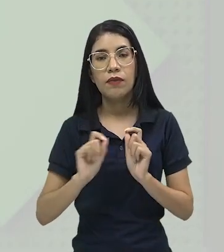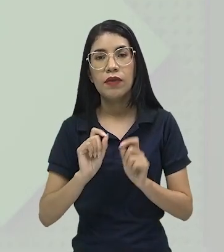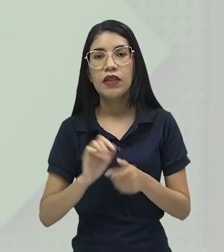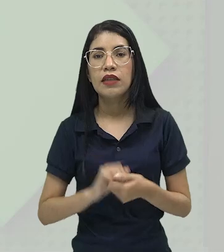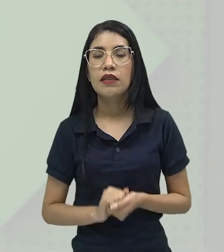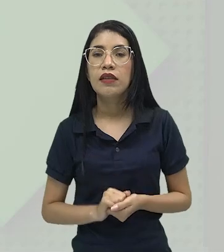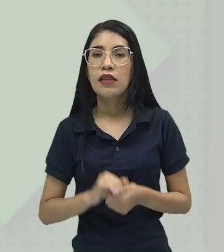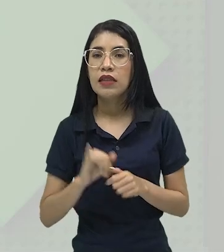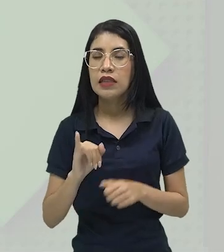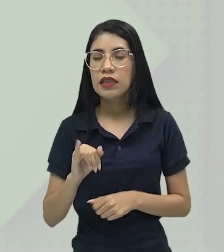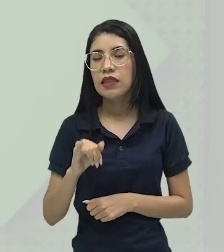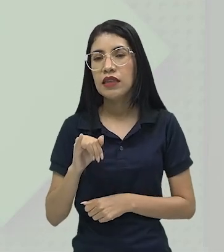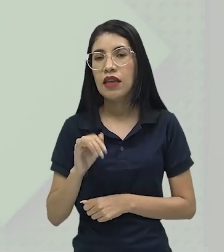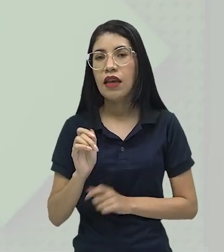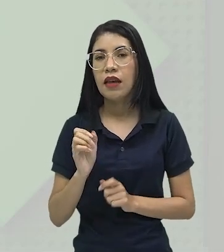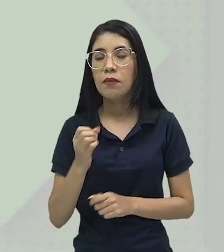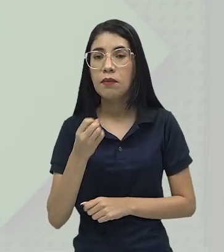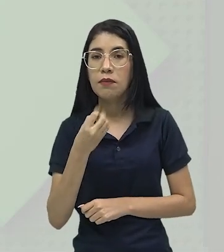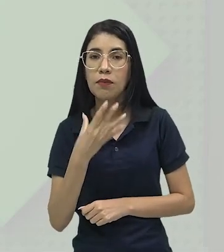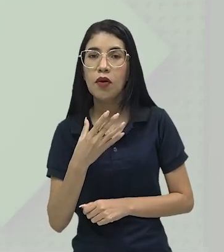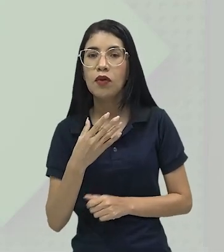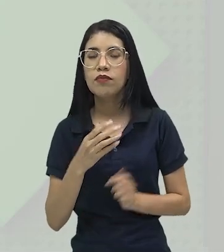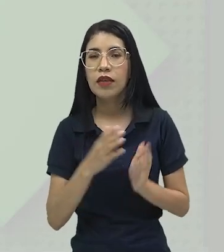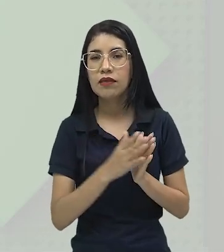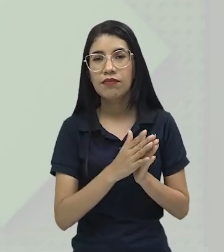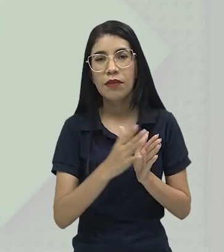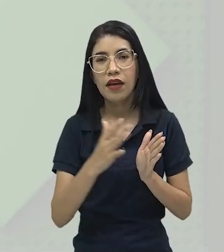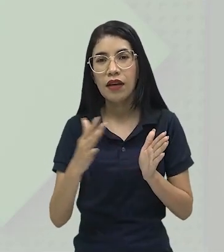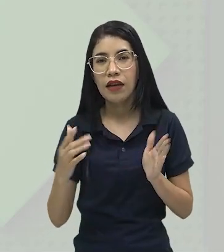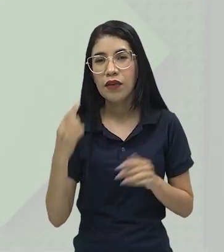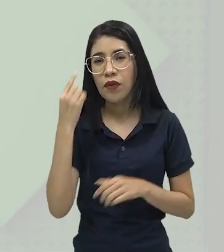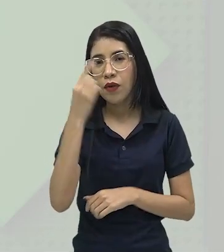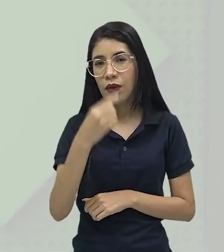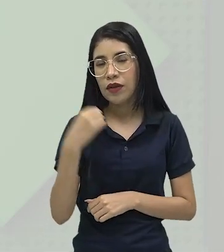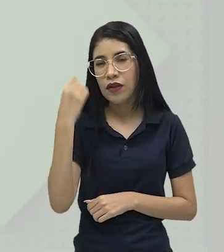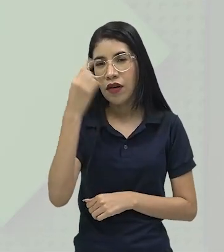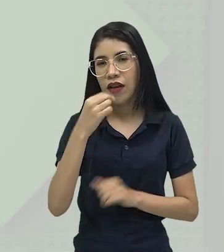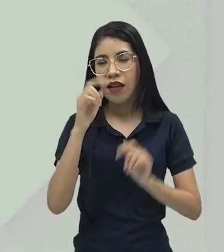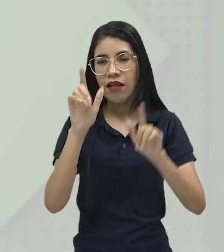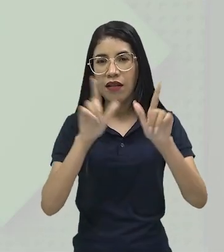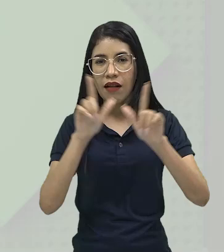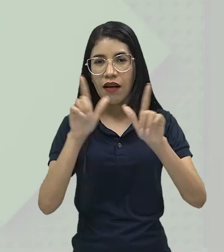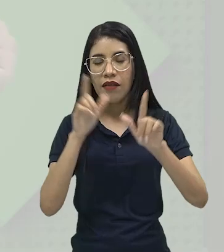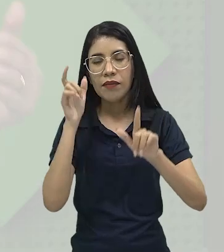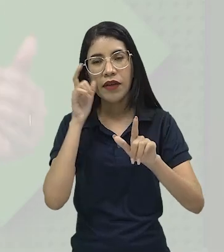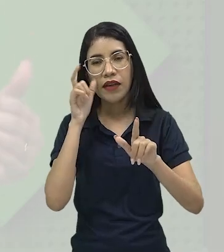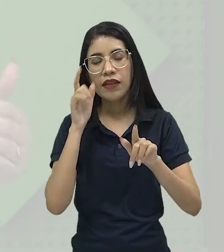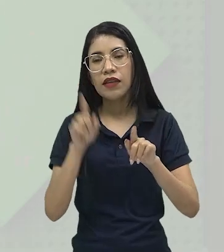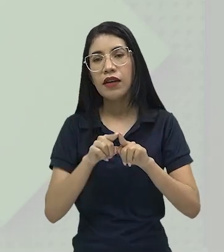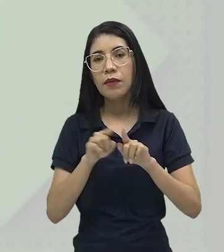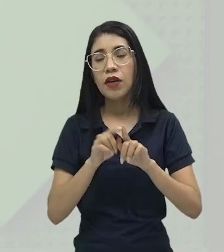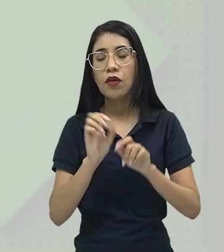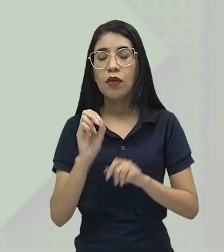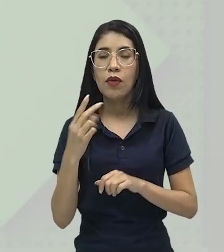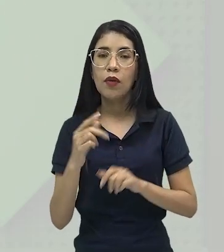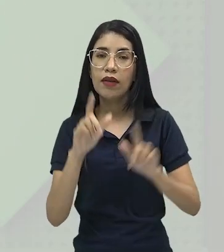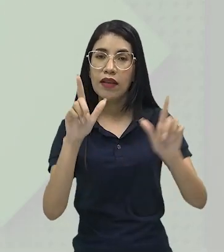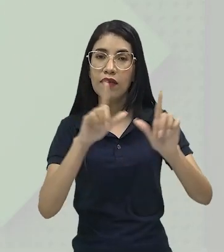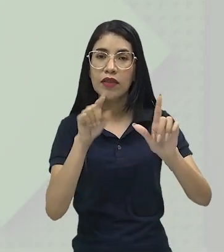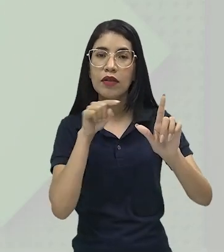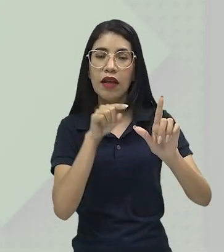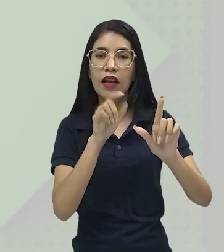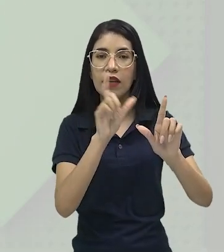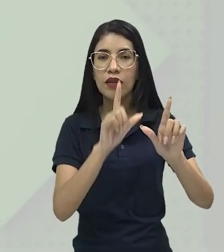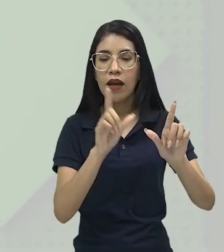vale a pena você ficar ali tantas horas, né, na frente da televisão, ou muitas vezes sair da sua sala e deixar lá a